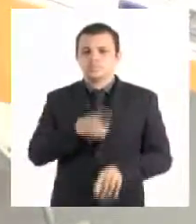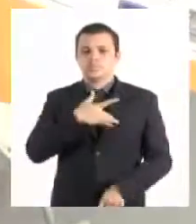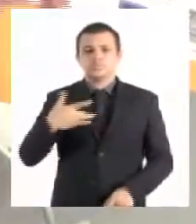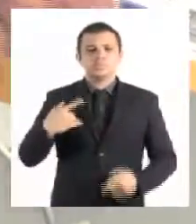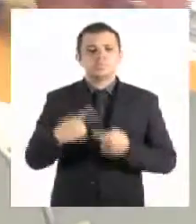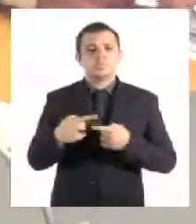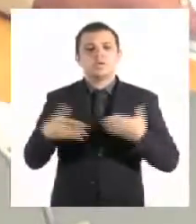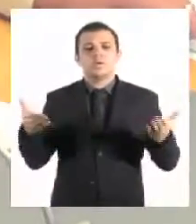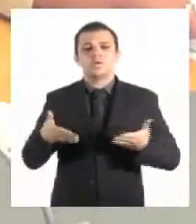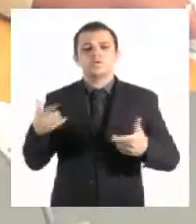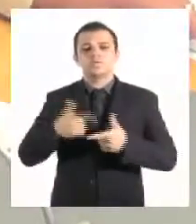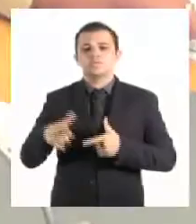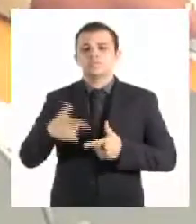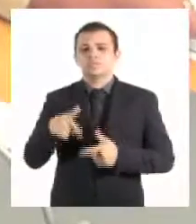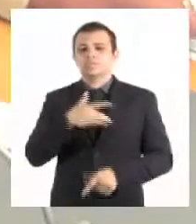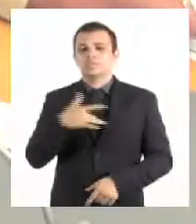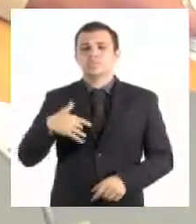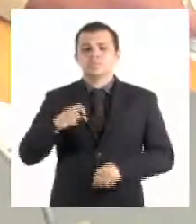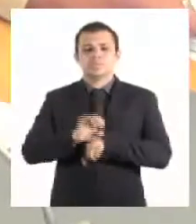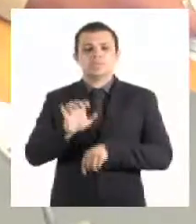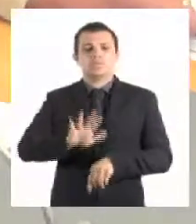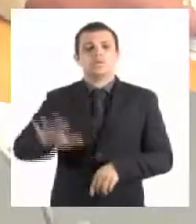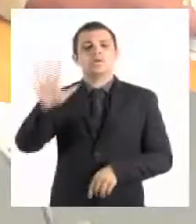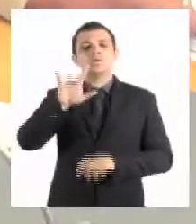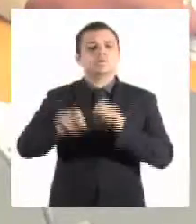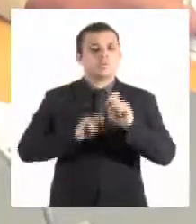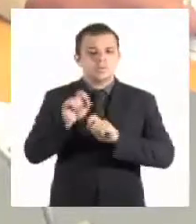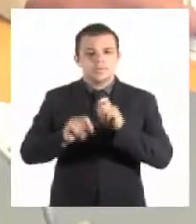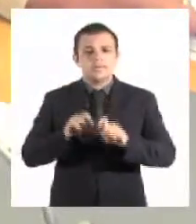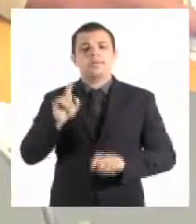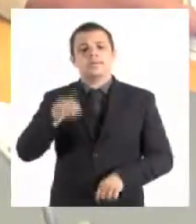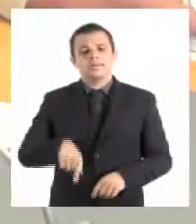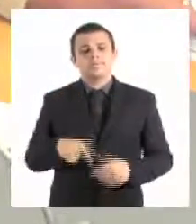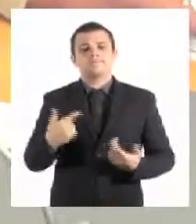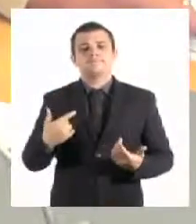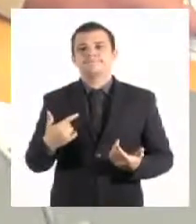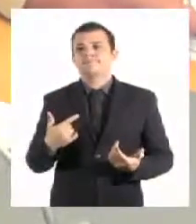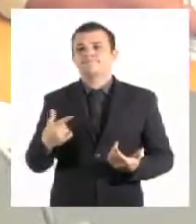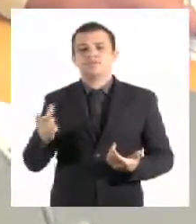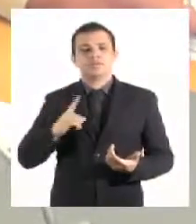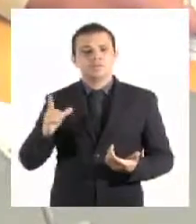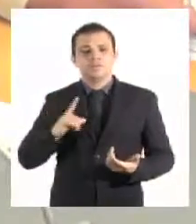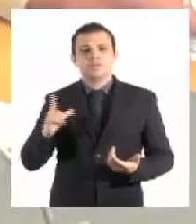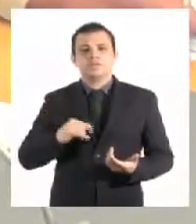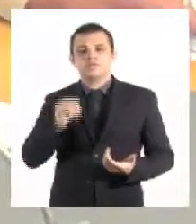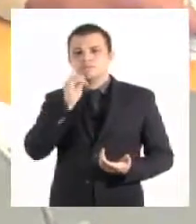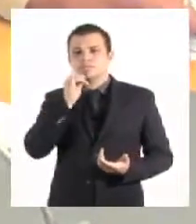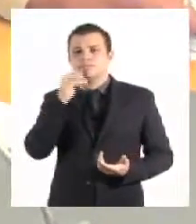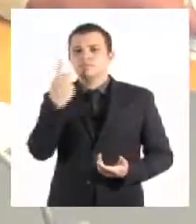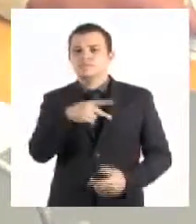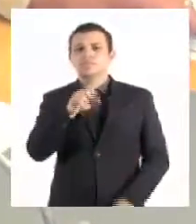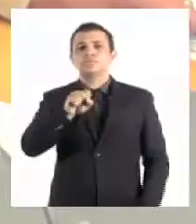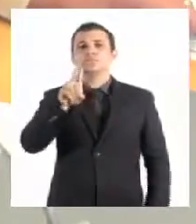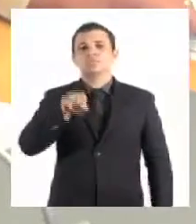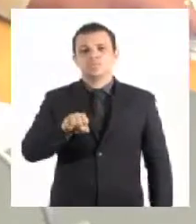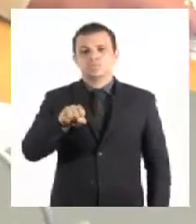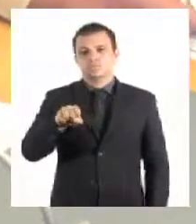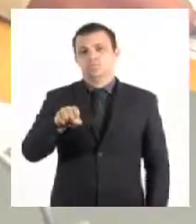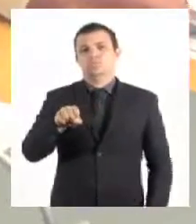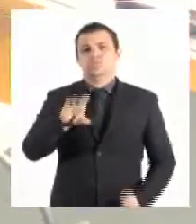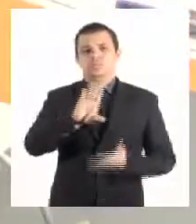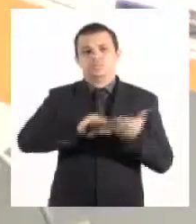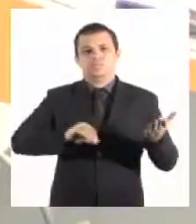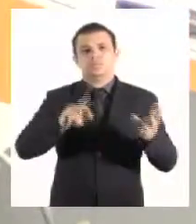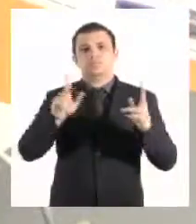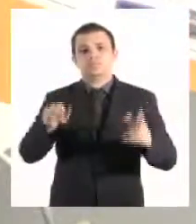da saúde do Estado é, de fato, colocar no modelo do SUS, porque no modelo que era